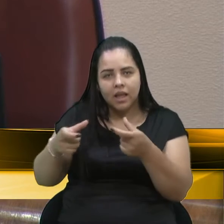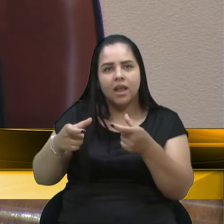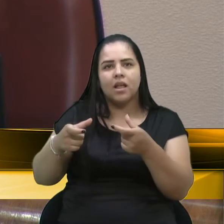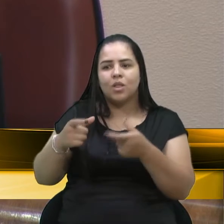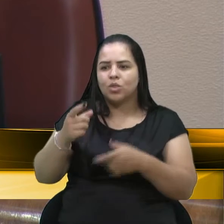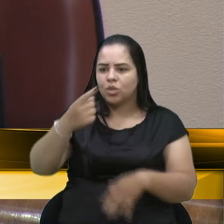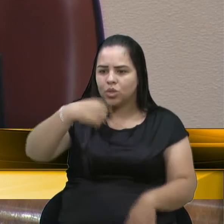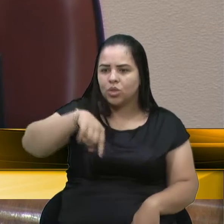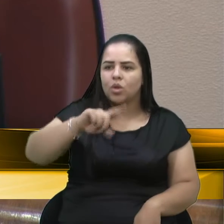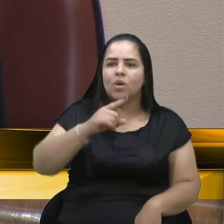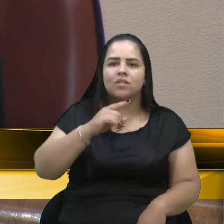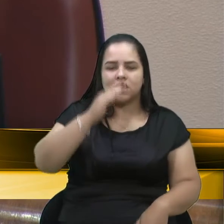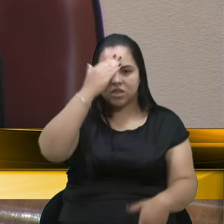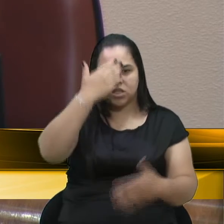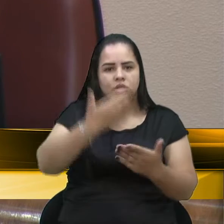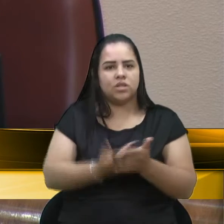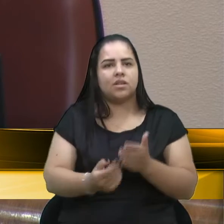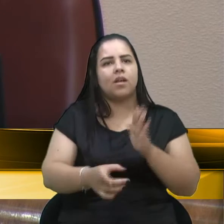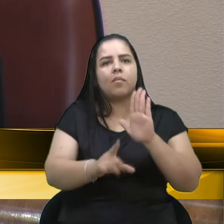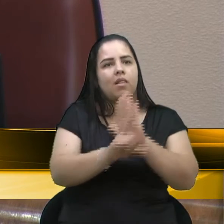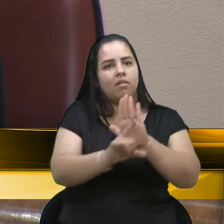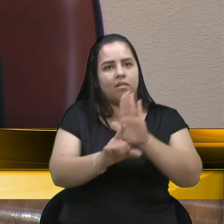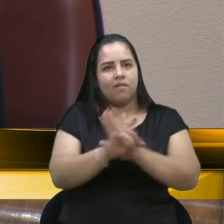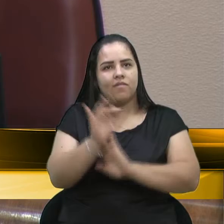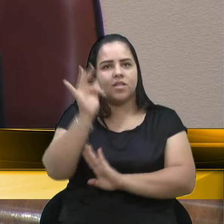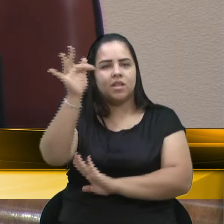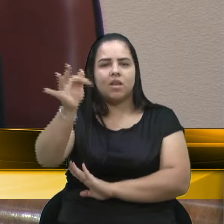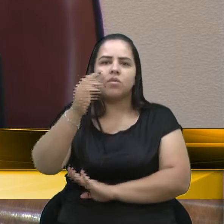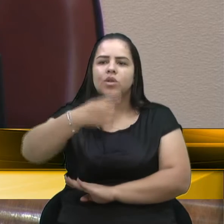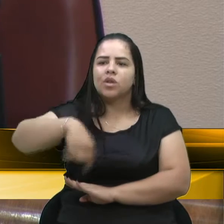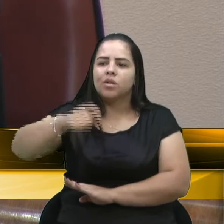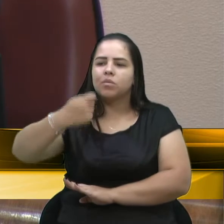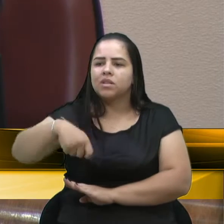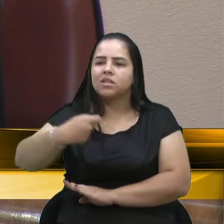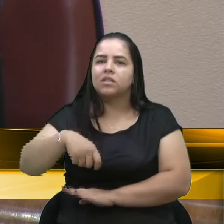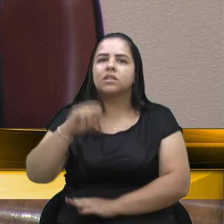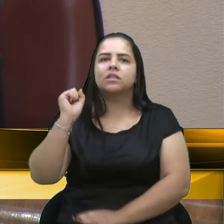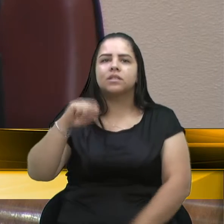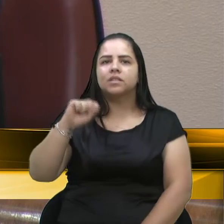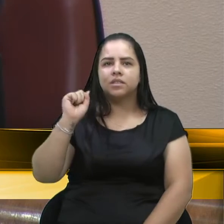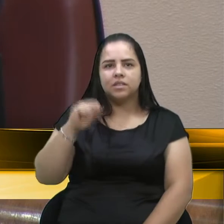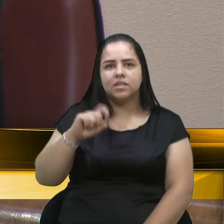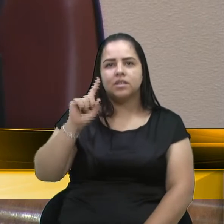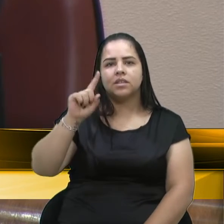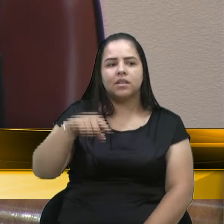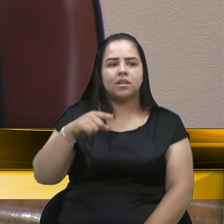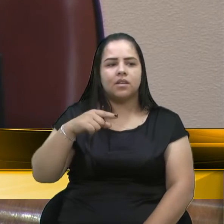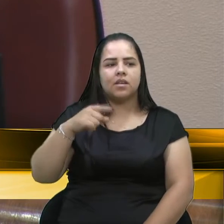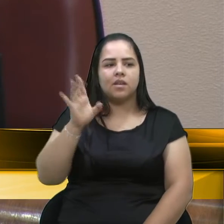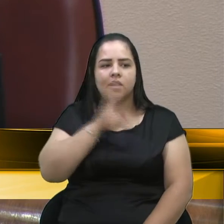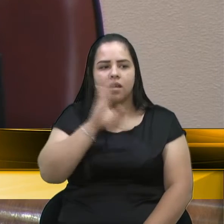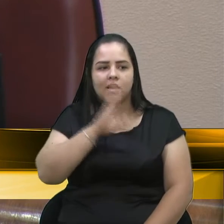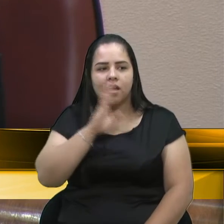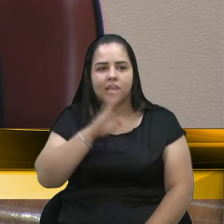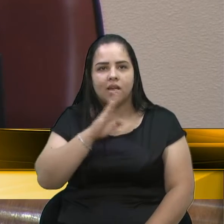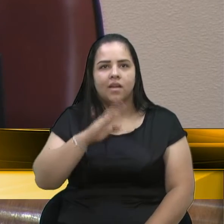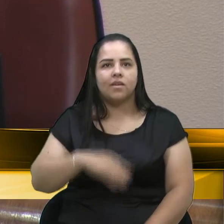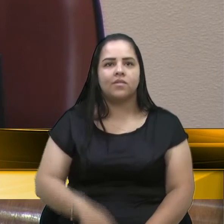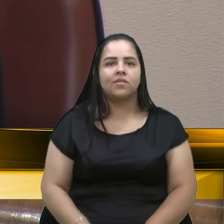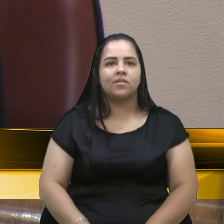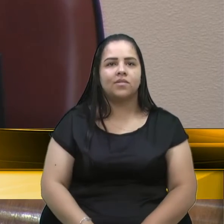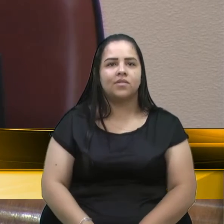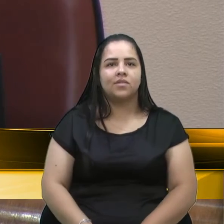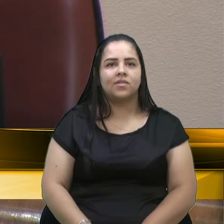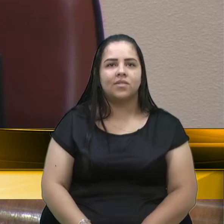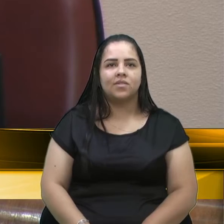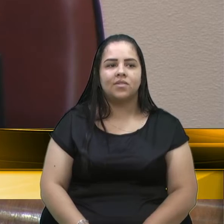é uma lei federal, a Lei Romeu Mion, e que então a gente precisa mesmo é que ela seja agilizada, essa criação. E mais